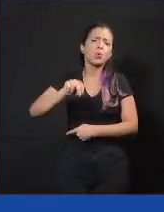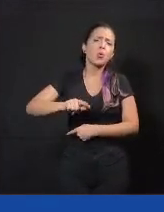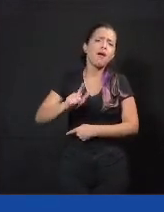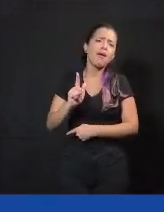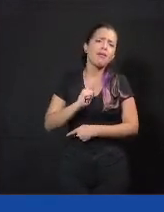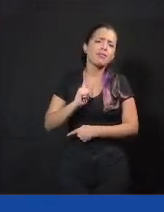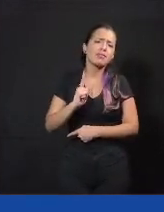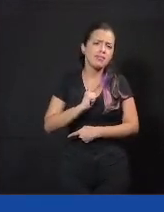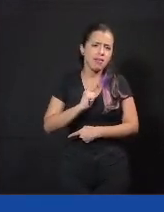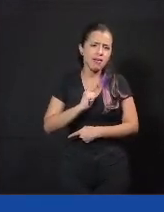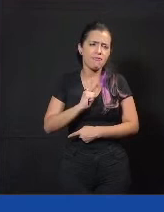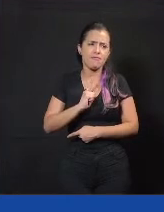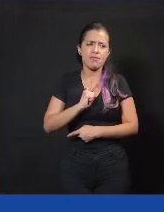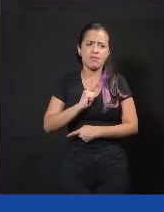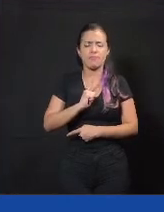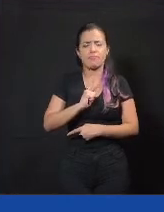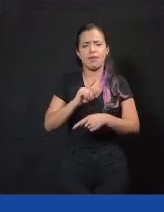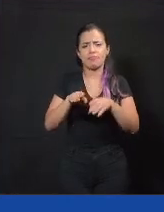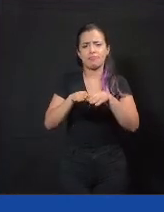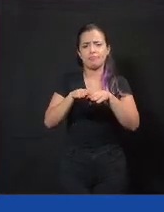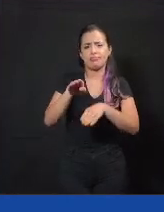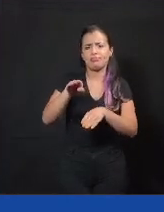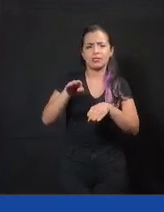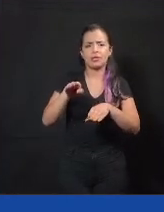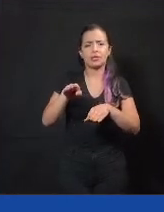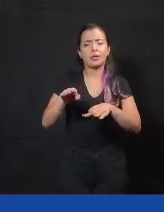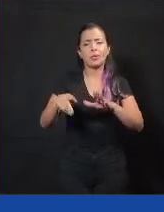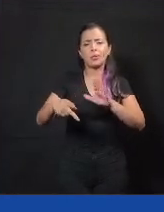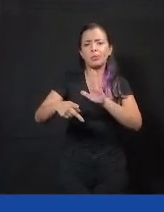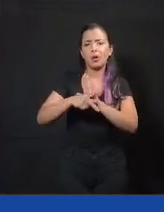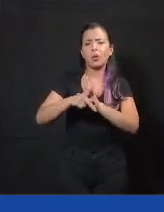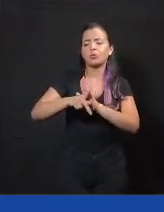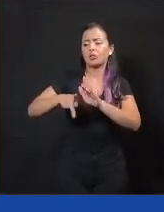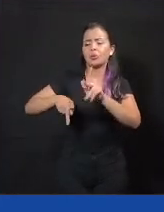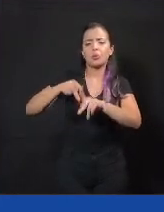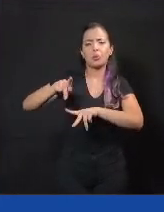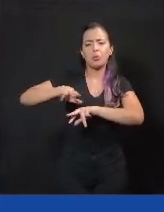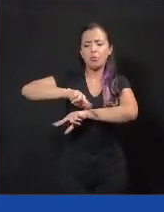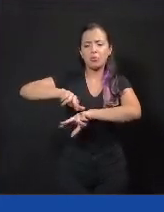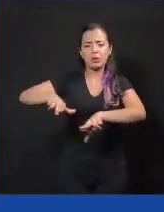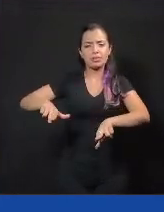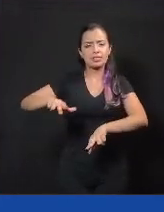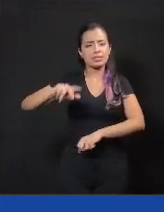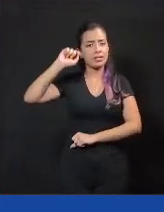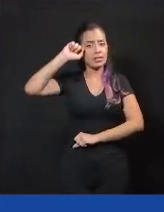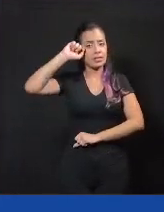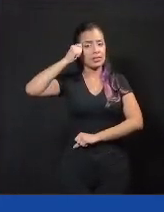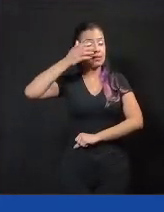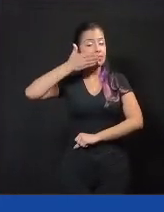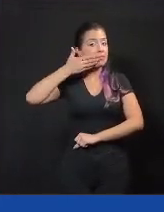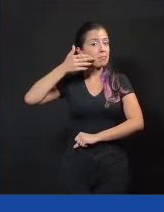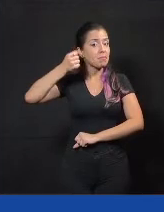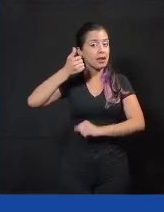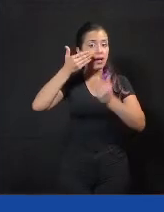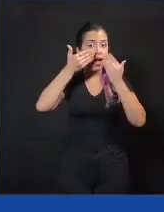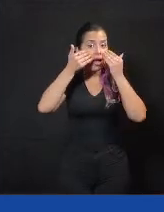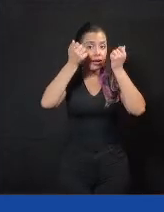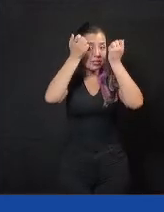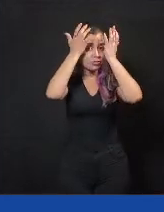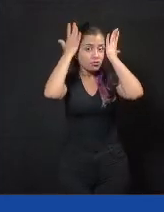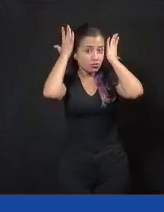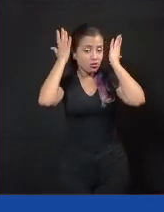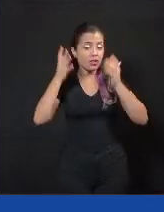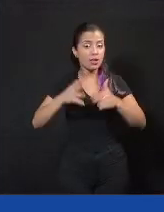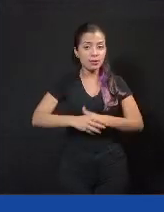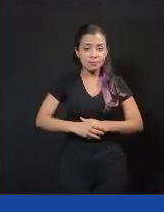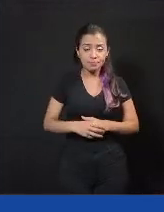de menção às desigualdades colocadas entre as populações brancas, negras e indígenas, né? Então, é muito comum se